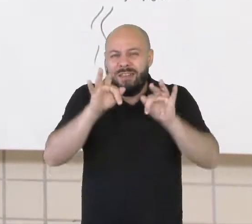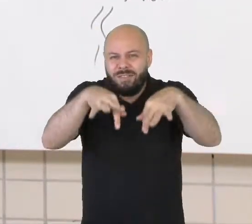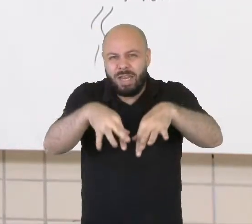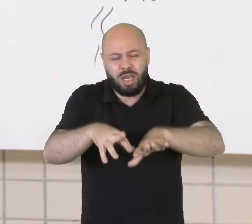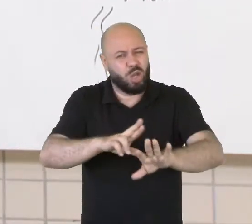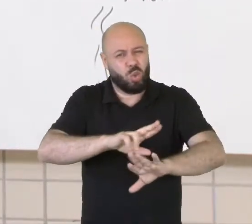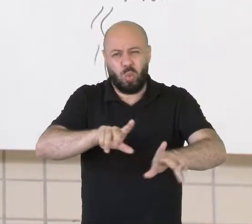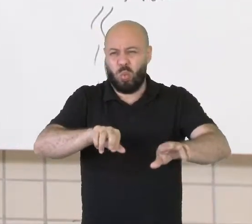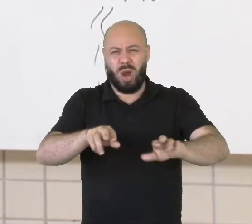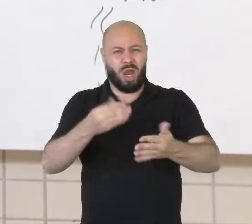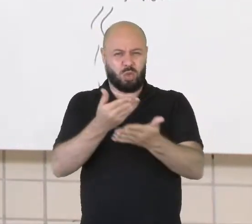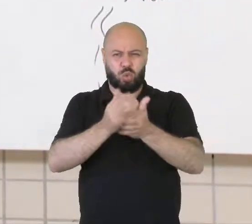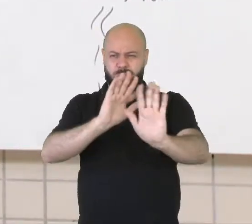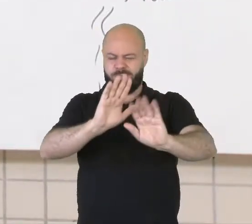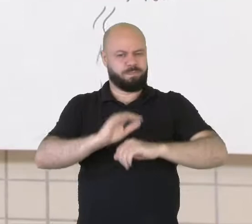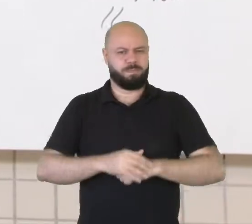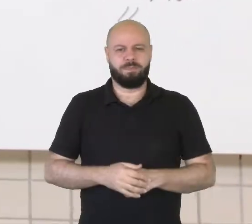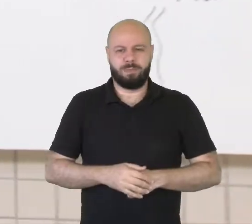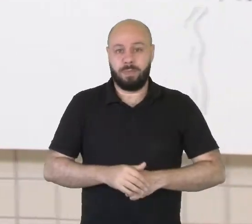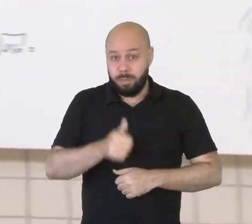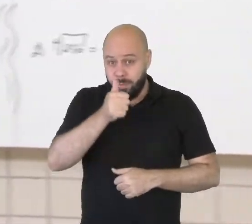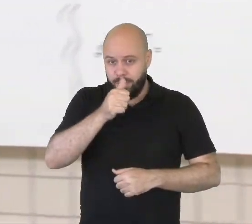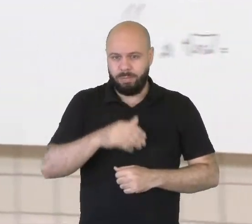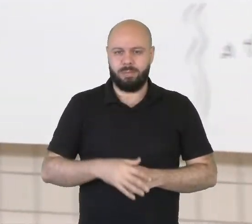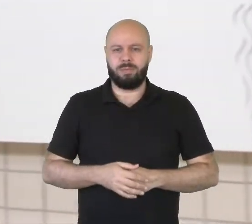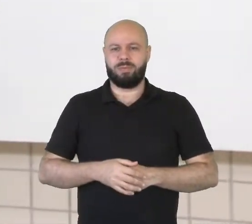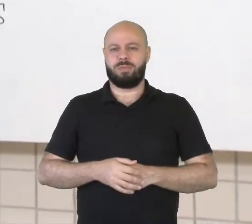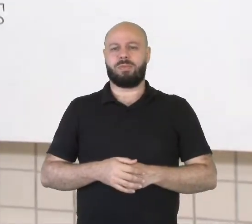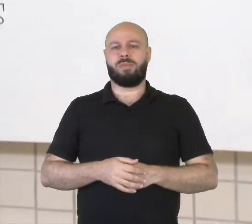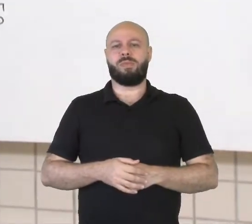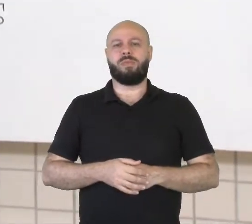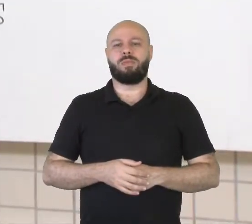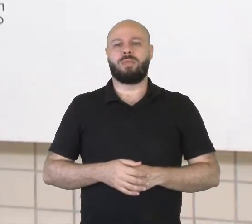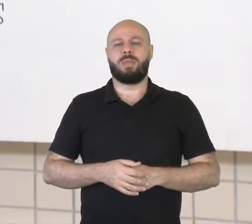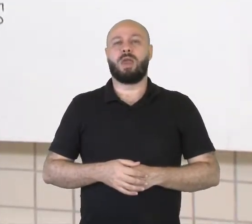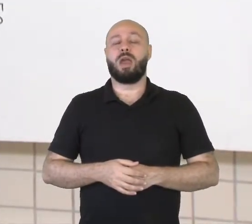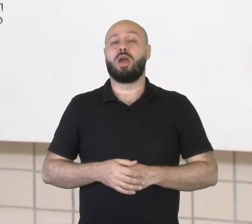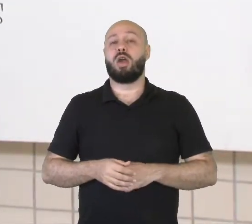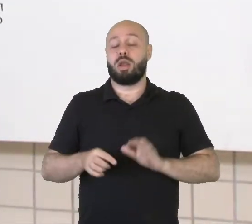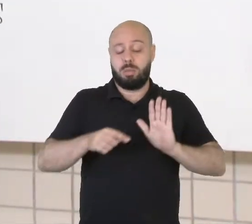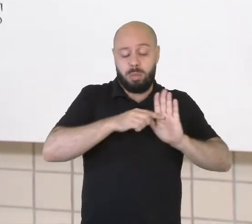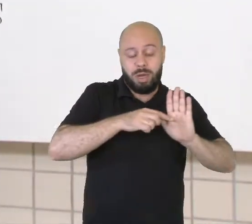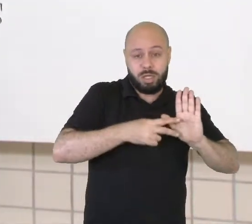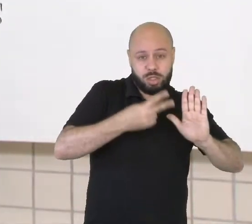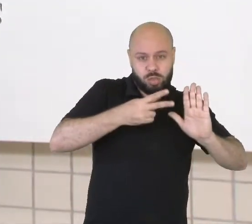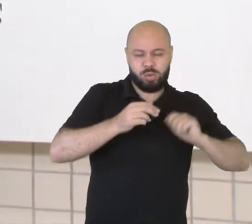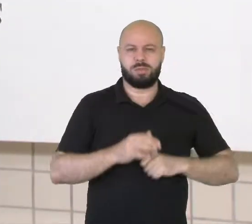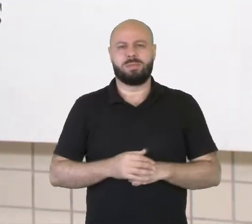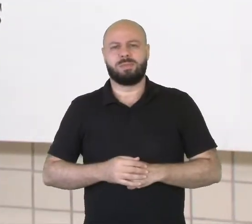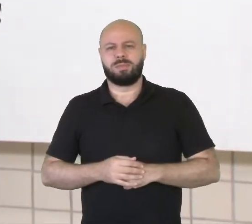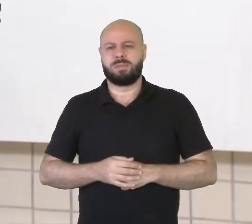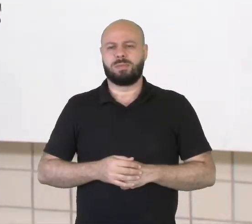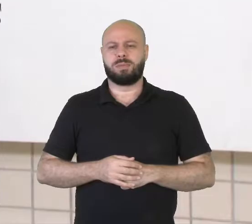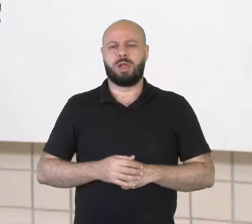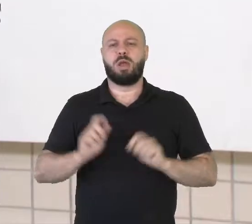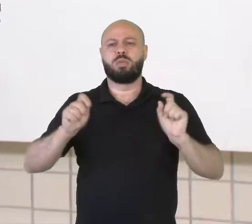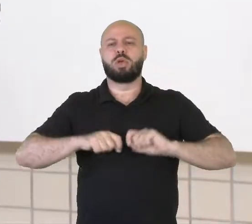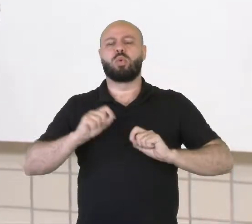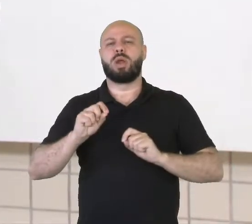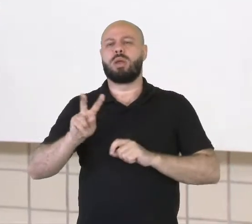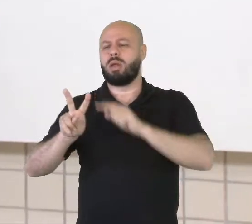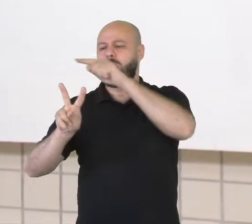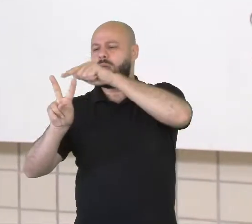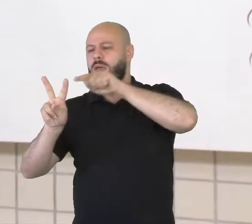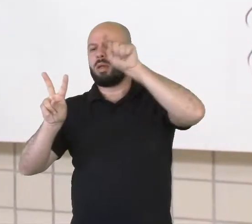nosso objeto de estudo. Beleza? Então vamos lá. Segunda propriedade. Eu posso pegar a